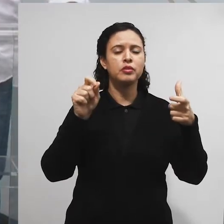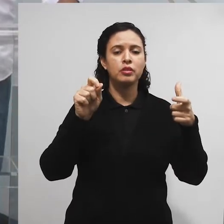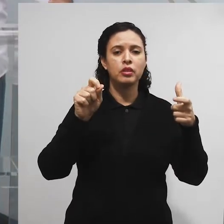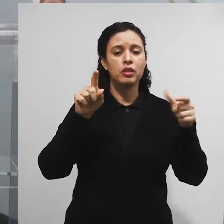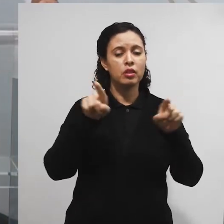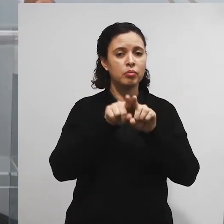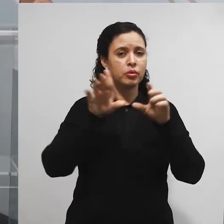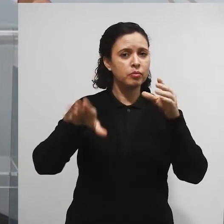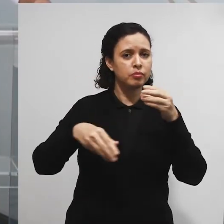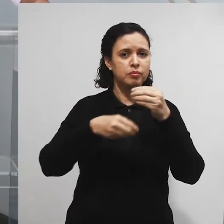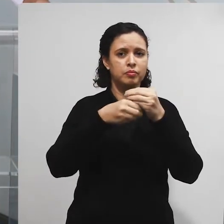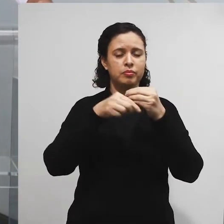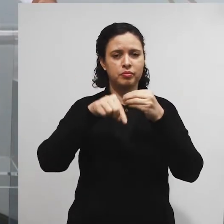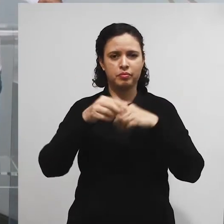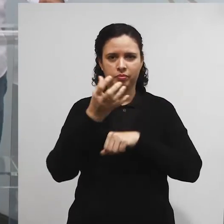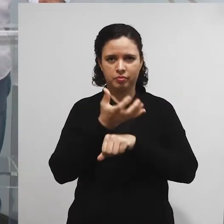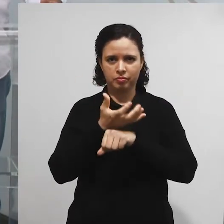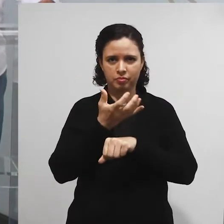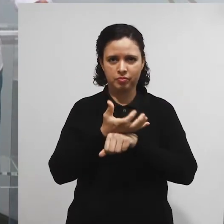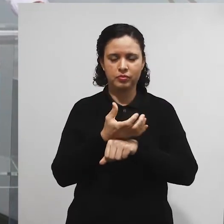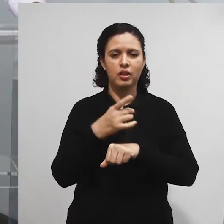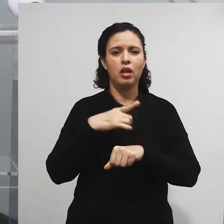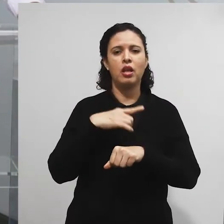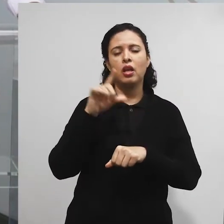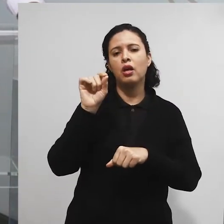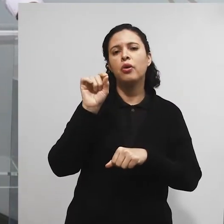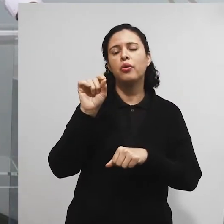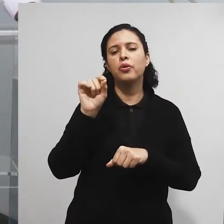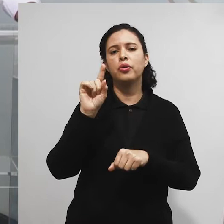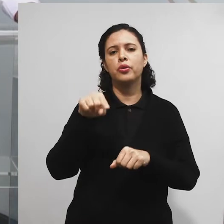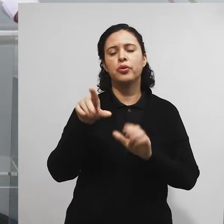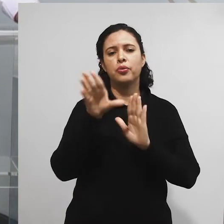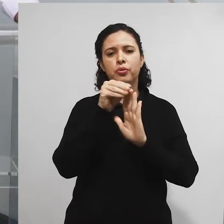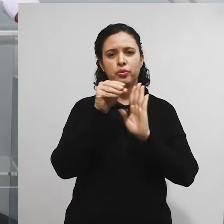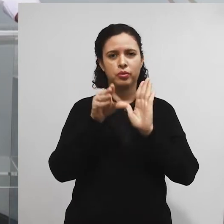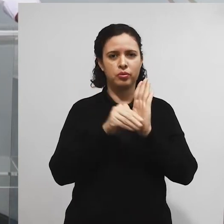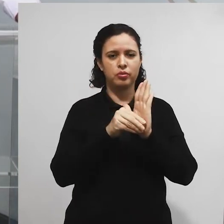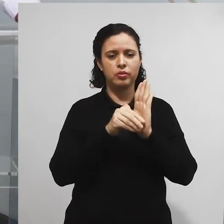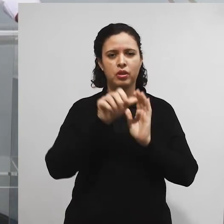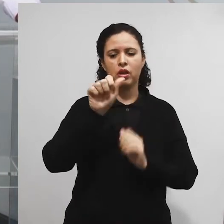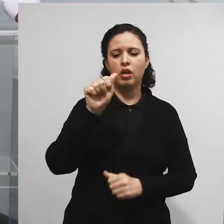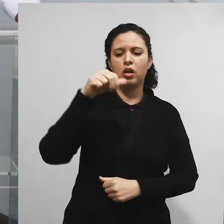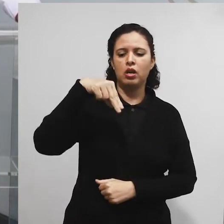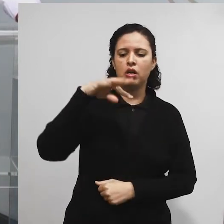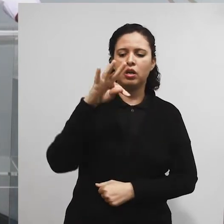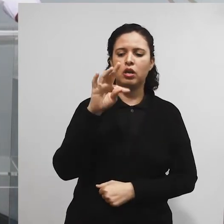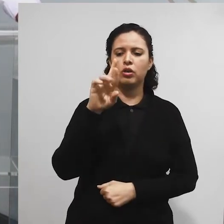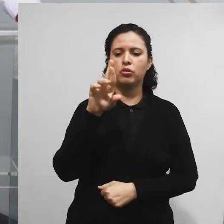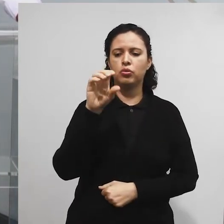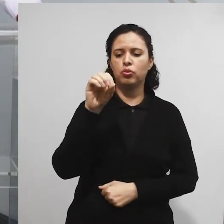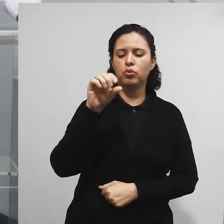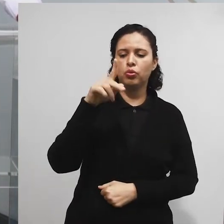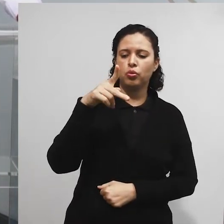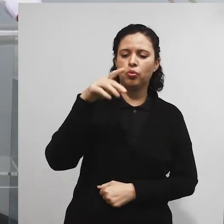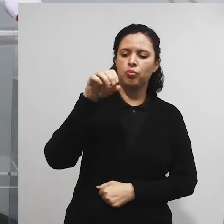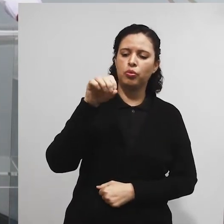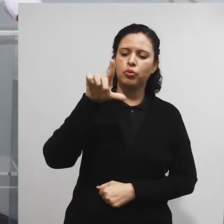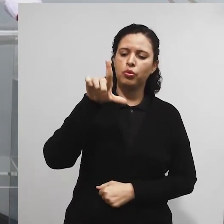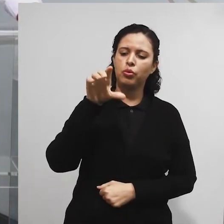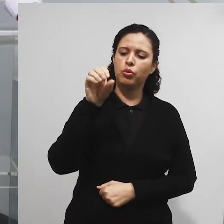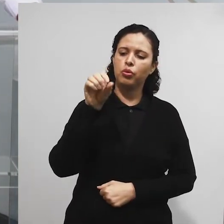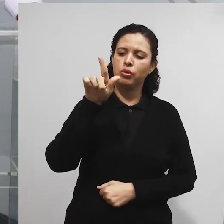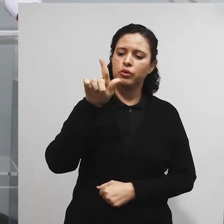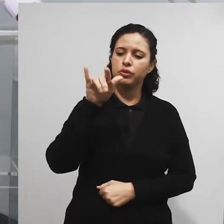e complementar da nossa disciplina. Vamos tratar aqui do conteúdo de antropologia, é a nossa